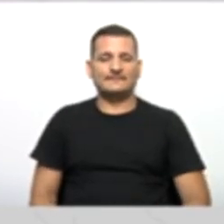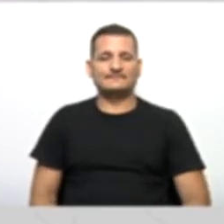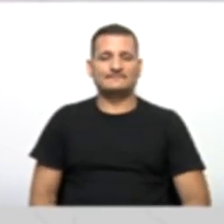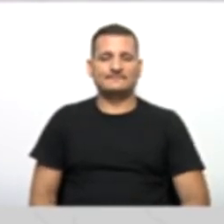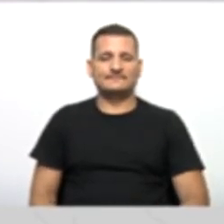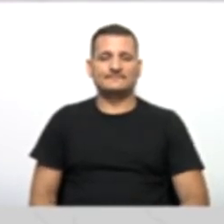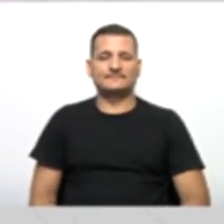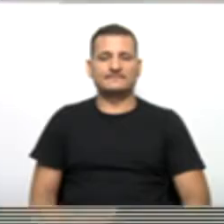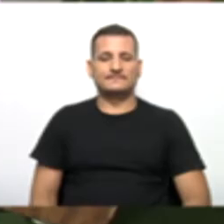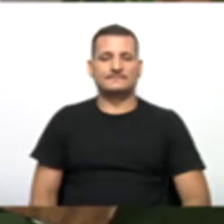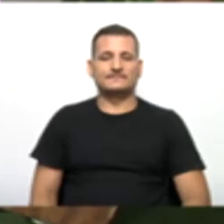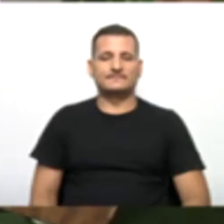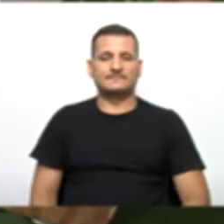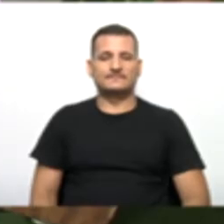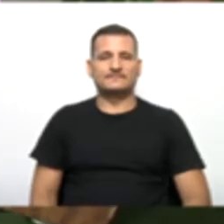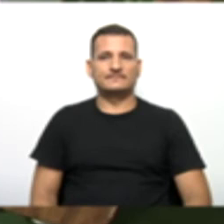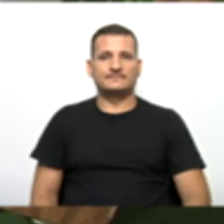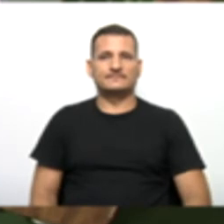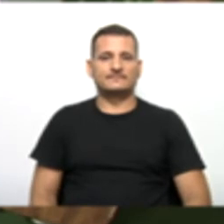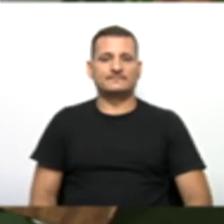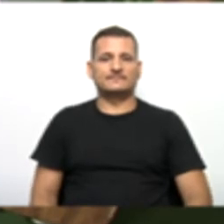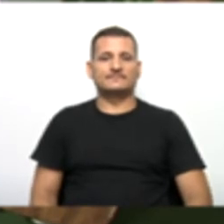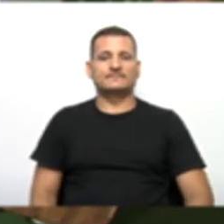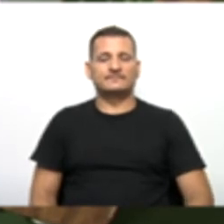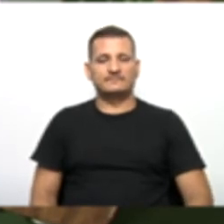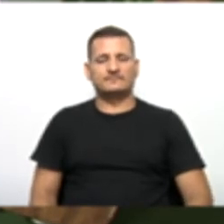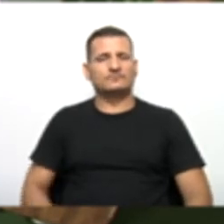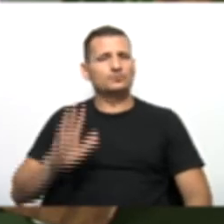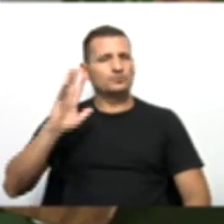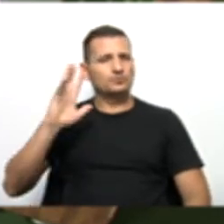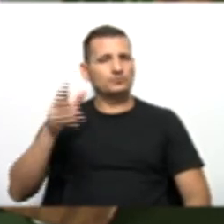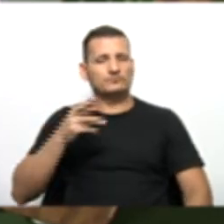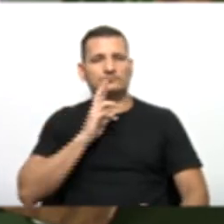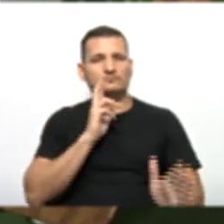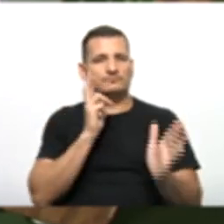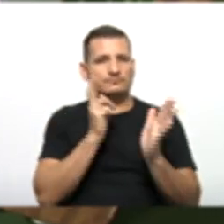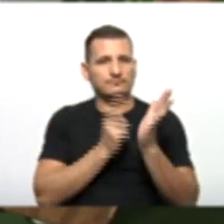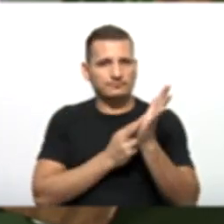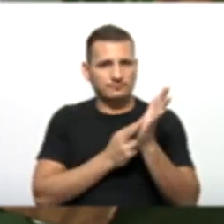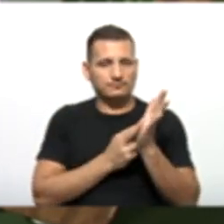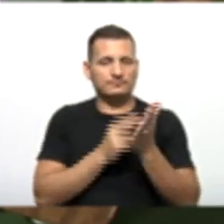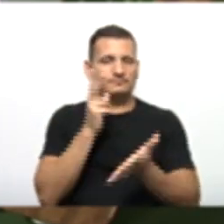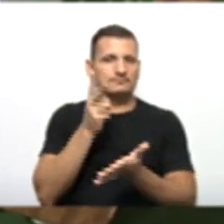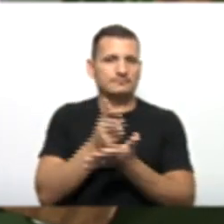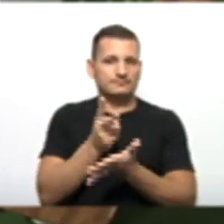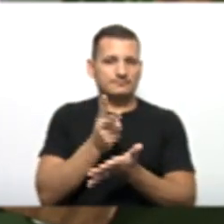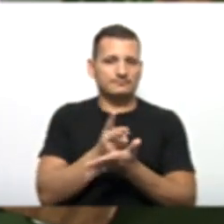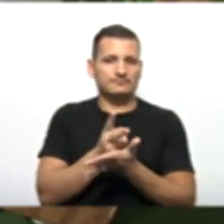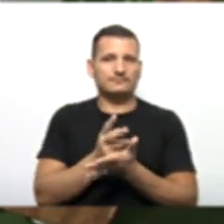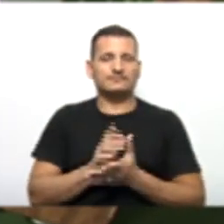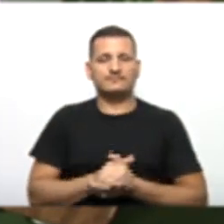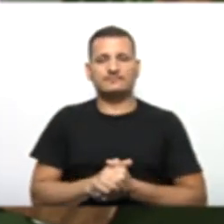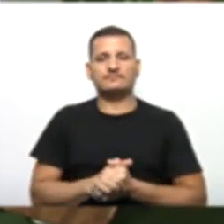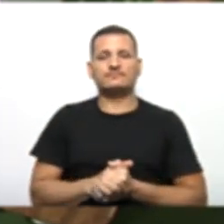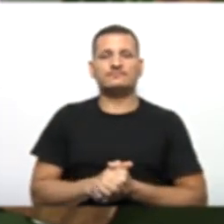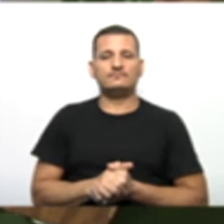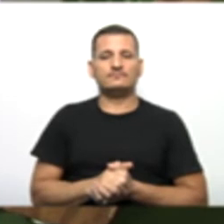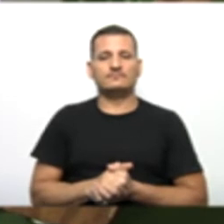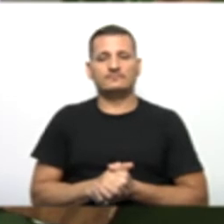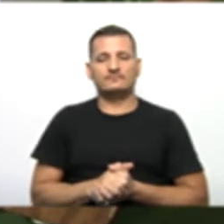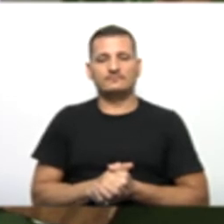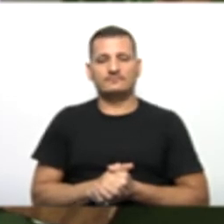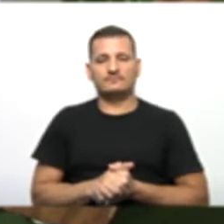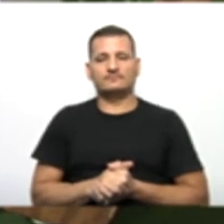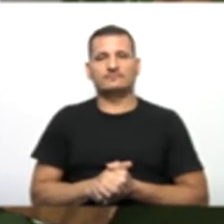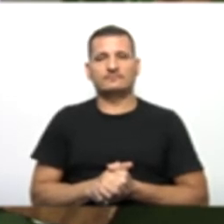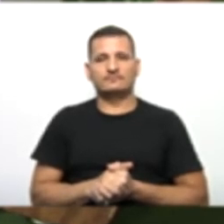aí? A mesma alternativa. Tá? Todo mundo marcou a mesma? Todo mundo foi com a mesma resposta,